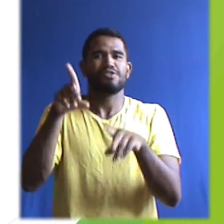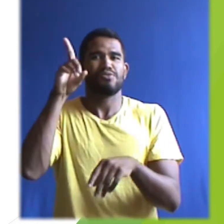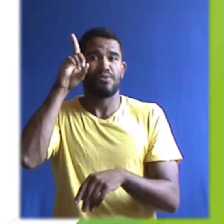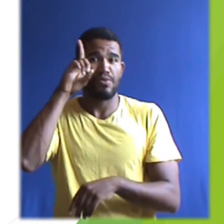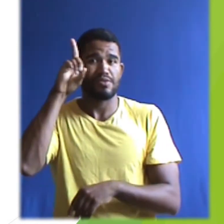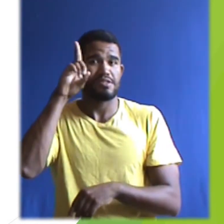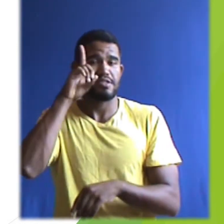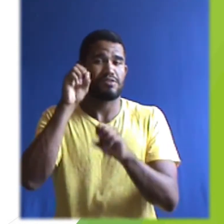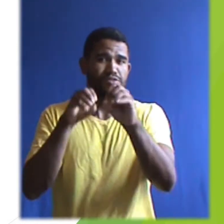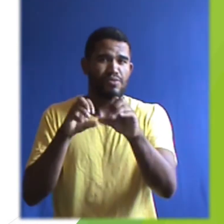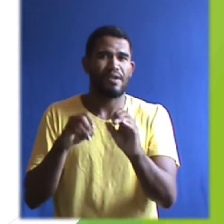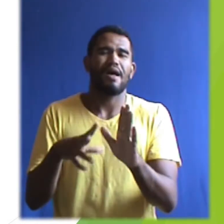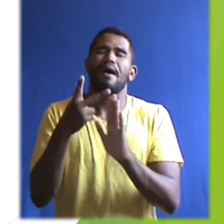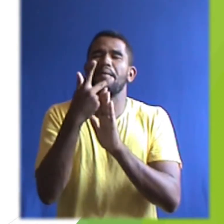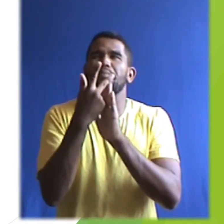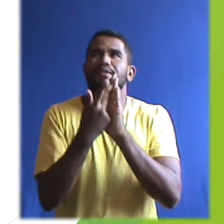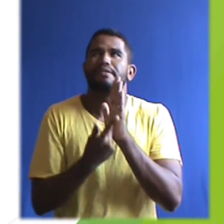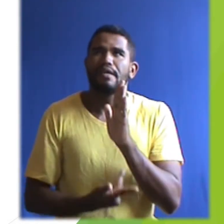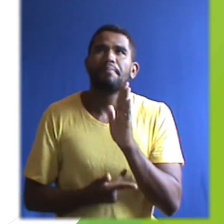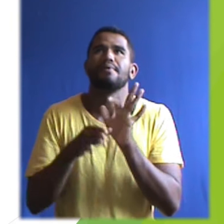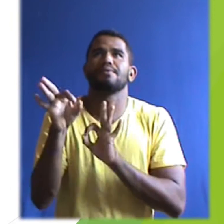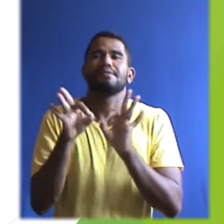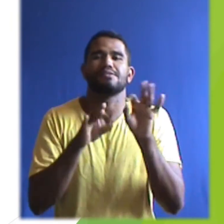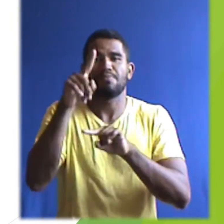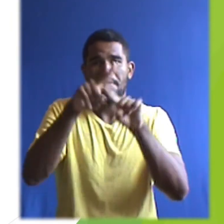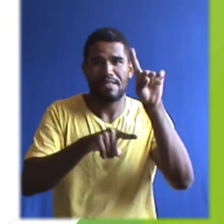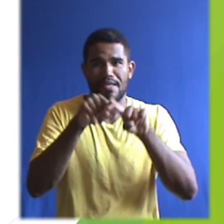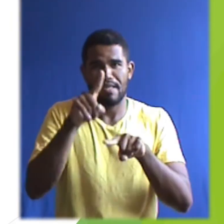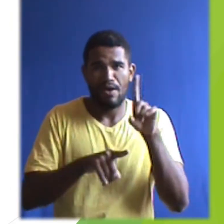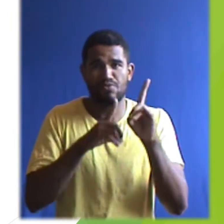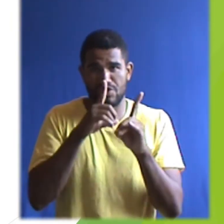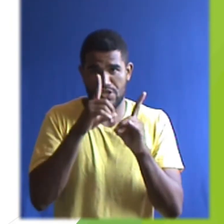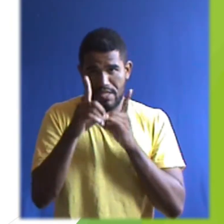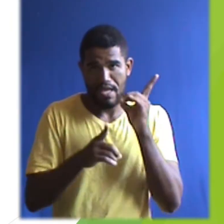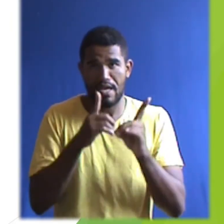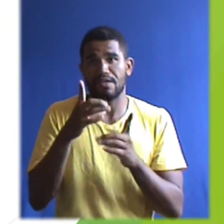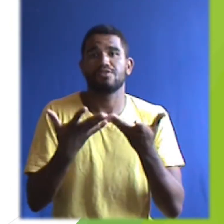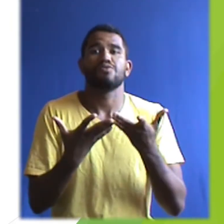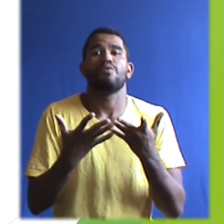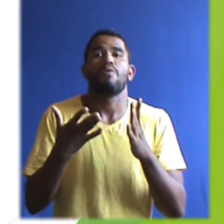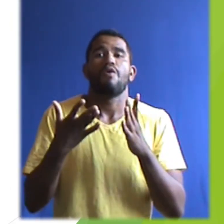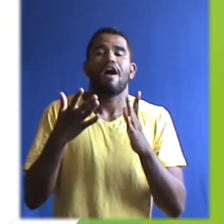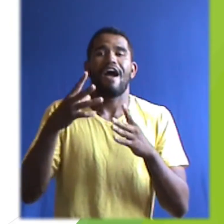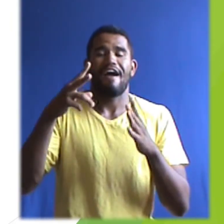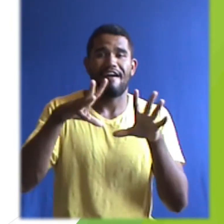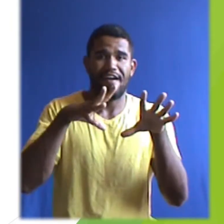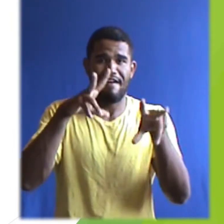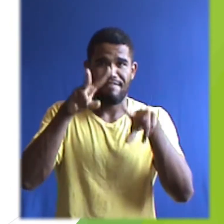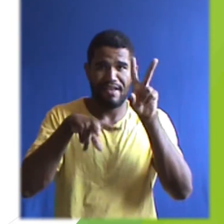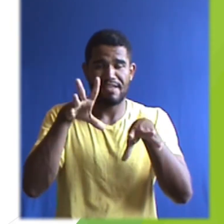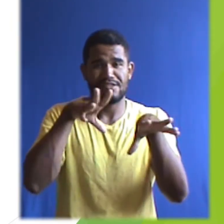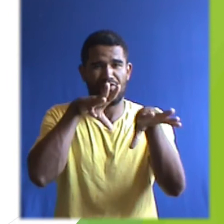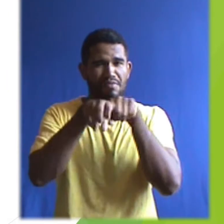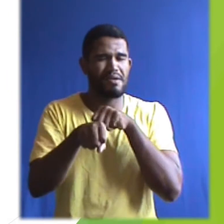organização curricular, planejamento, organização de material didático e proposta pedagógica e avaliação formativa.